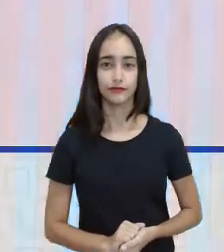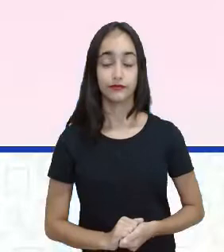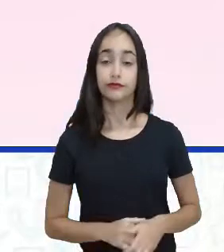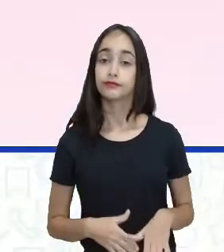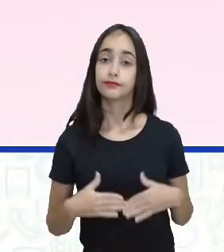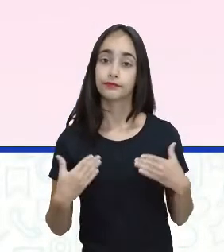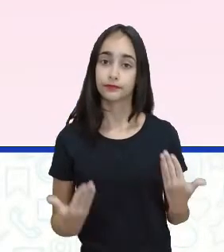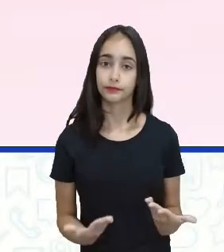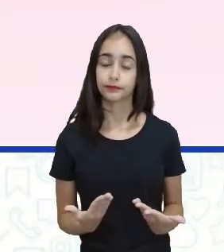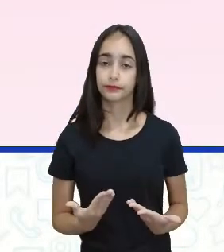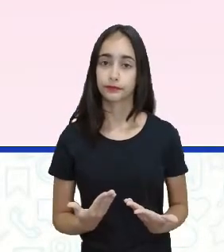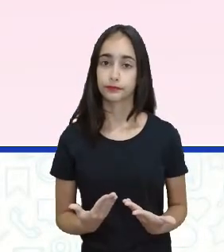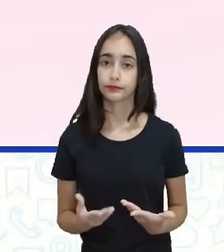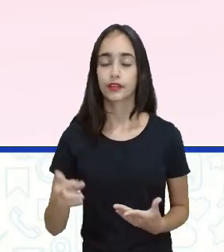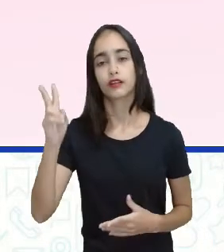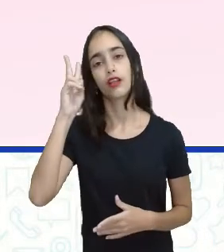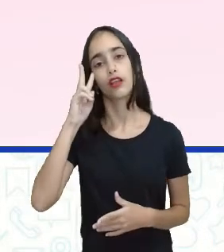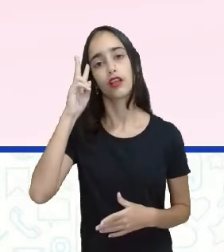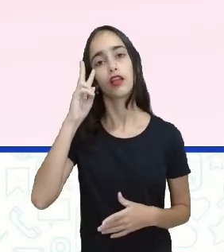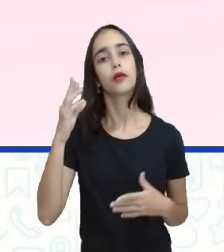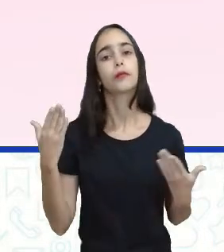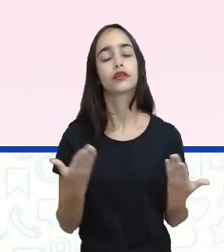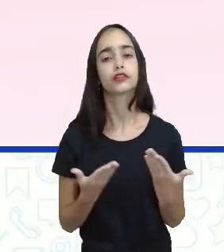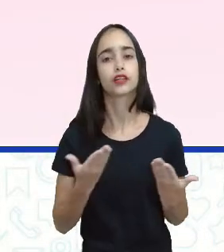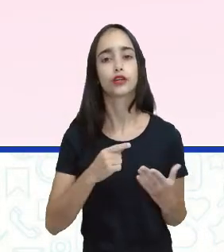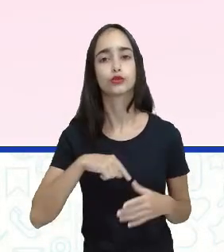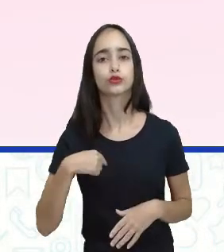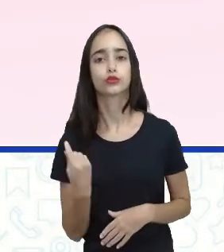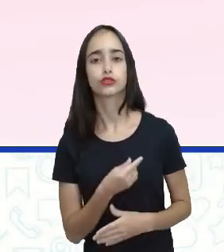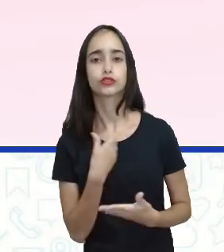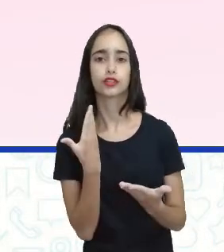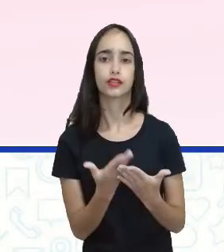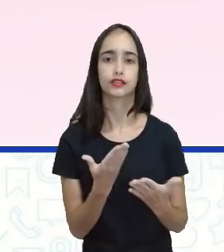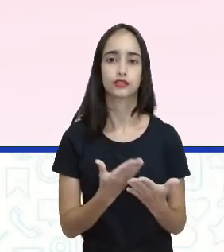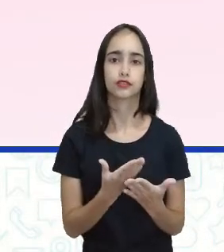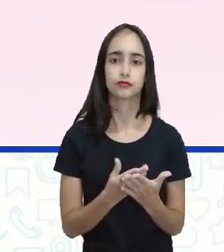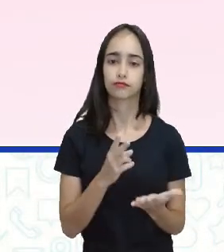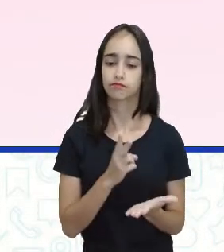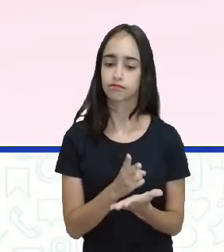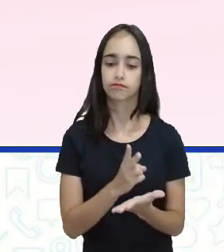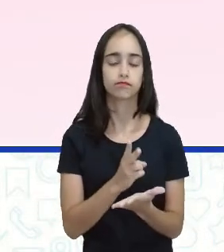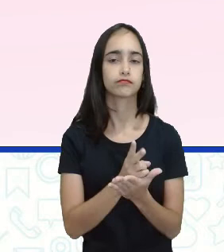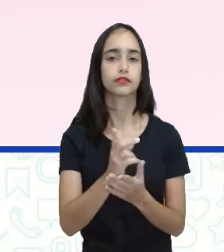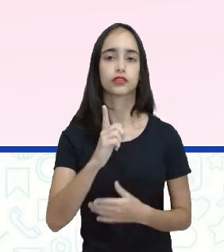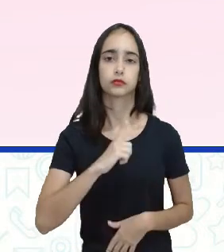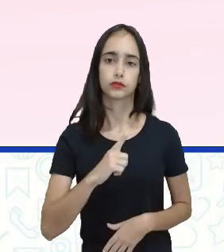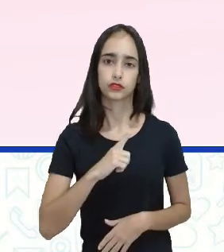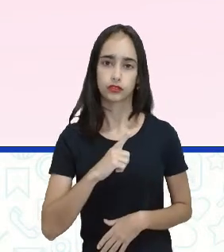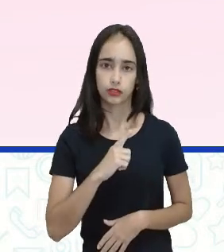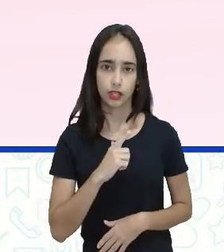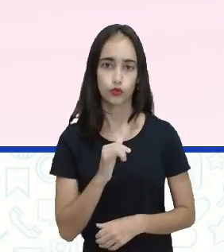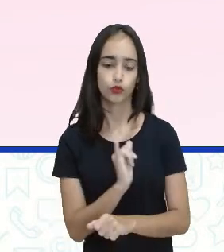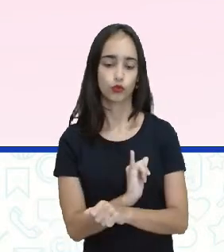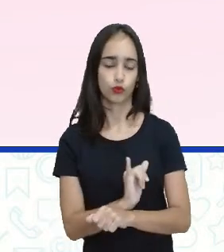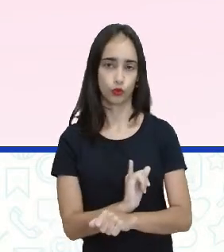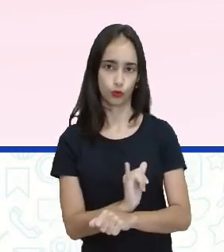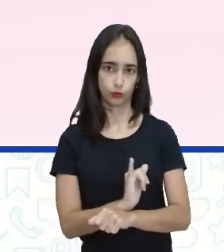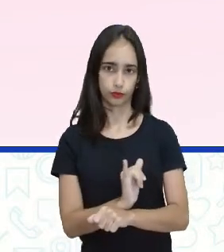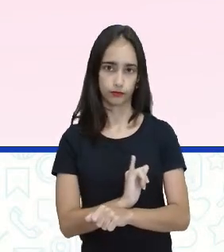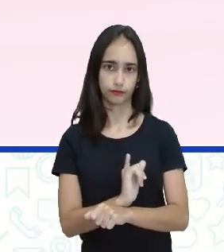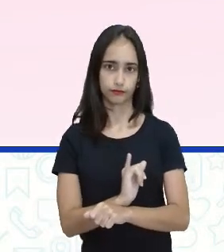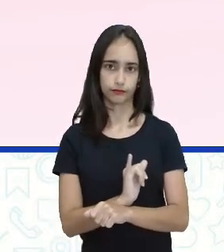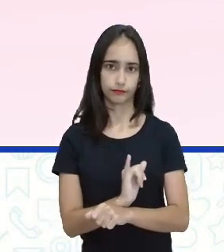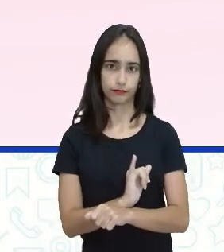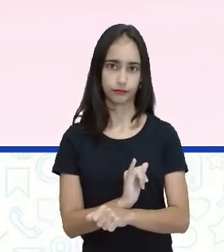Pronto. Só lembrando, nossas aulas ficarão disponíveis no canal do